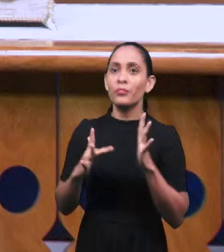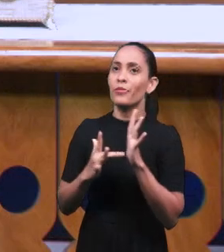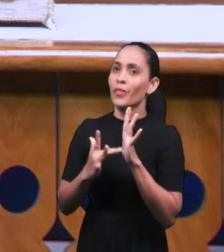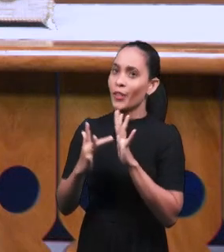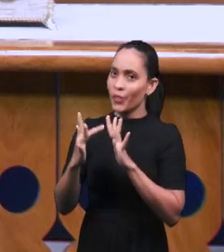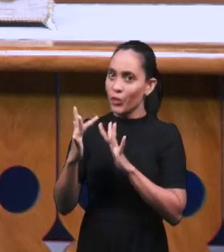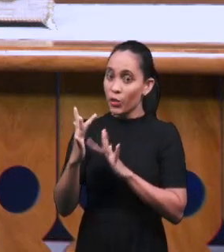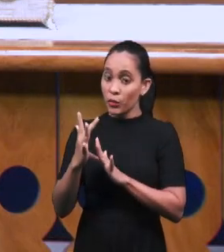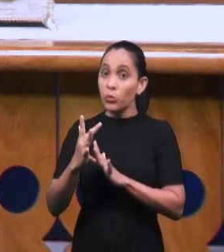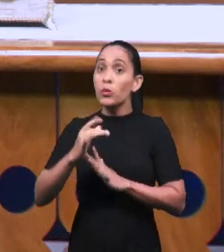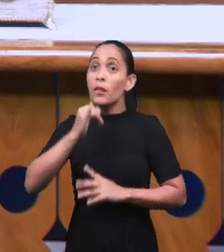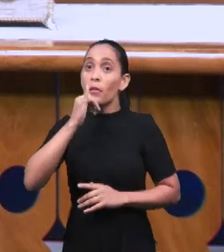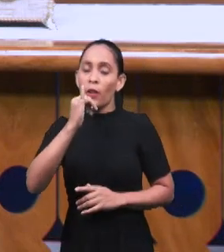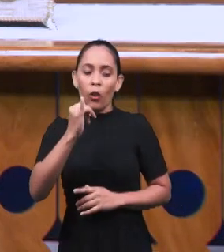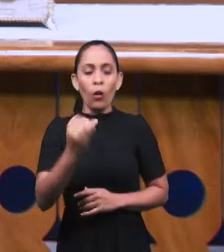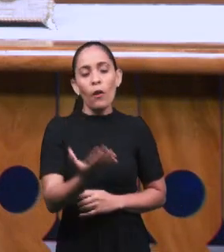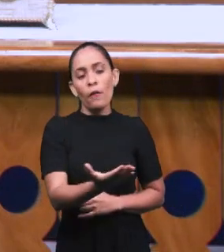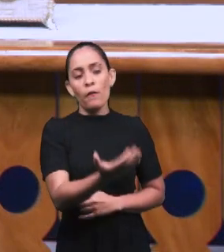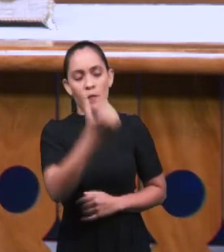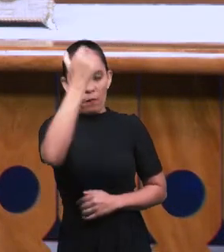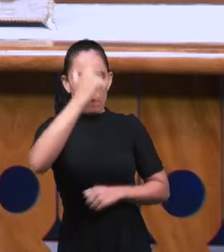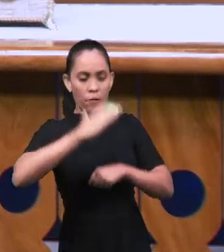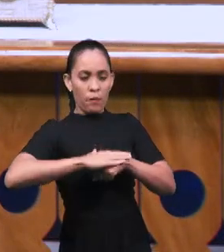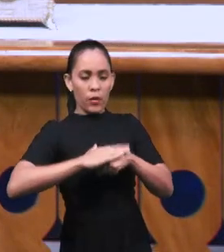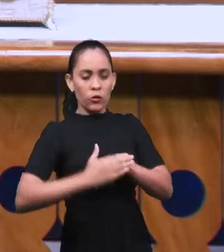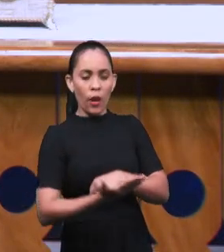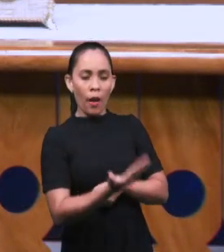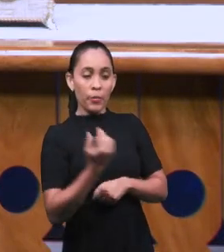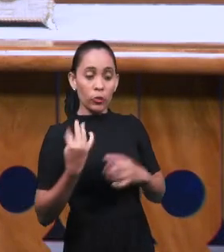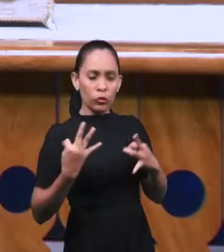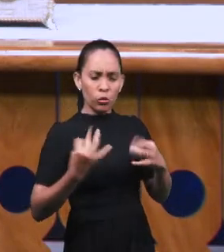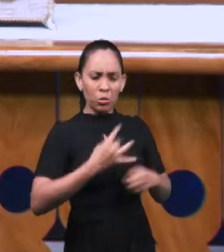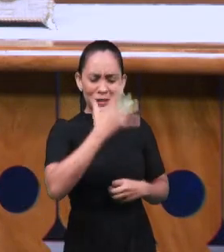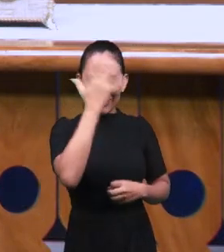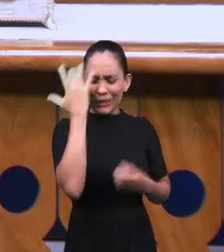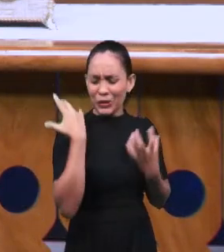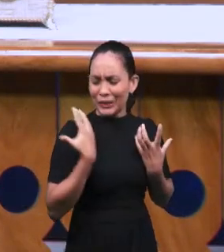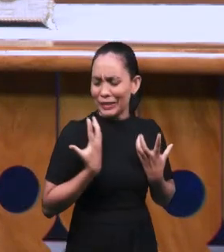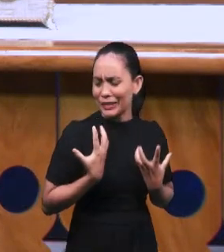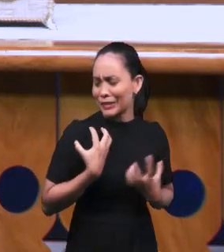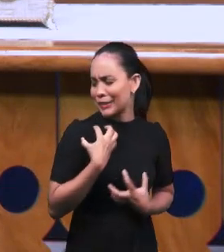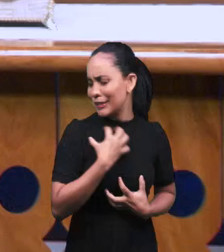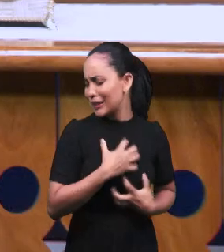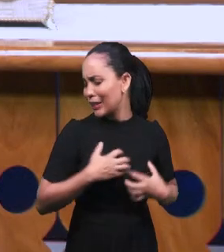que estáis cansados, há um mundo cansado, oprimido.